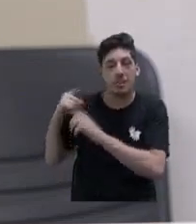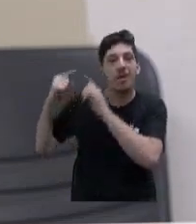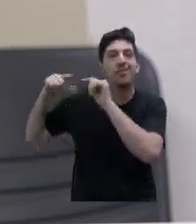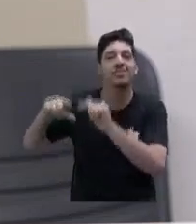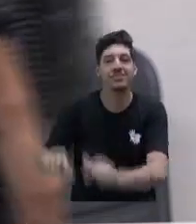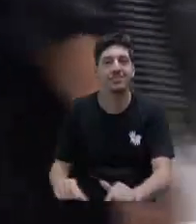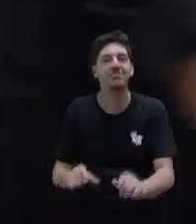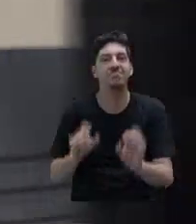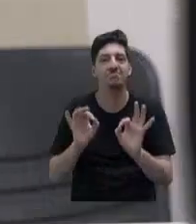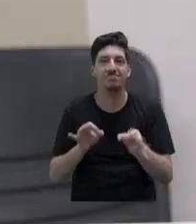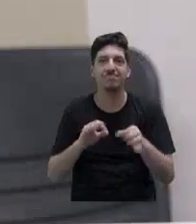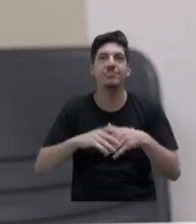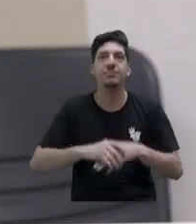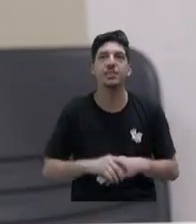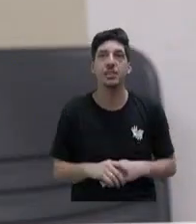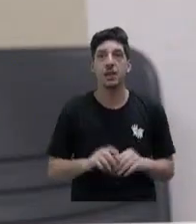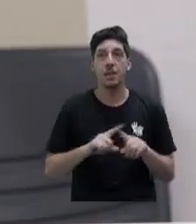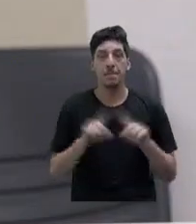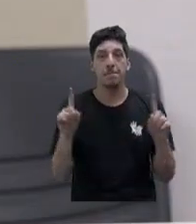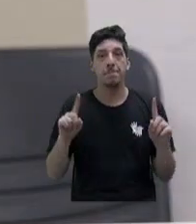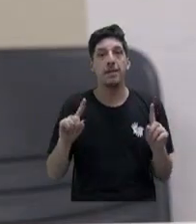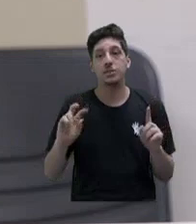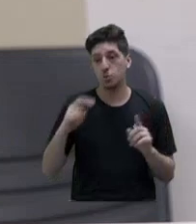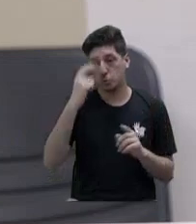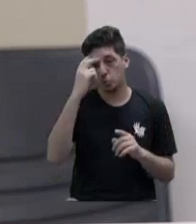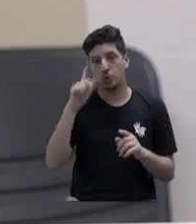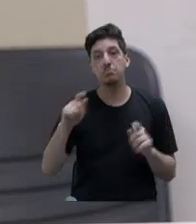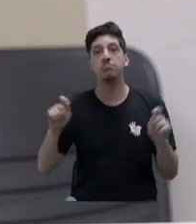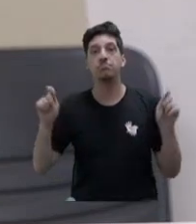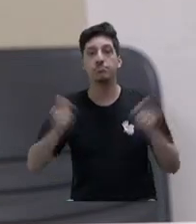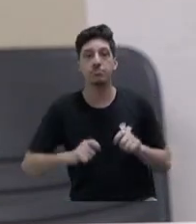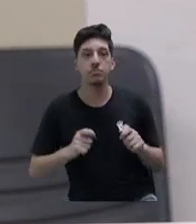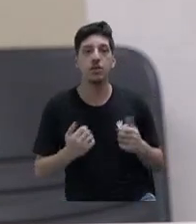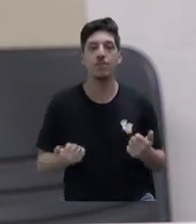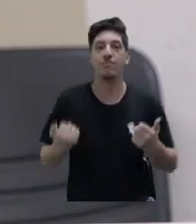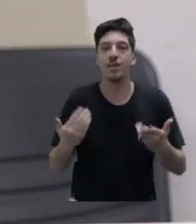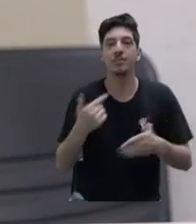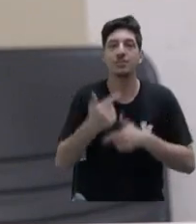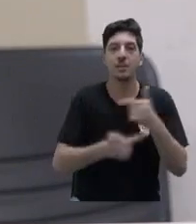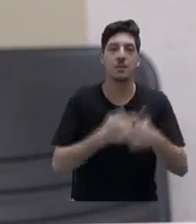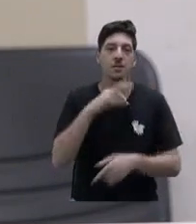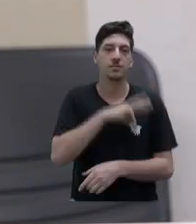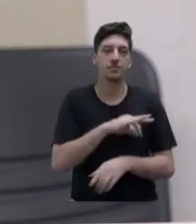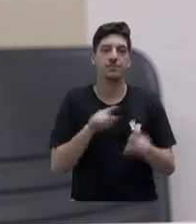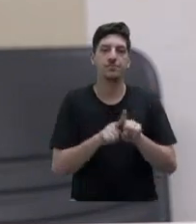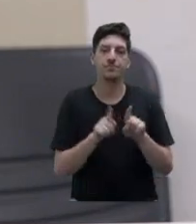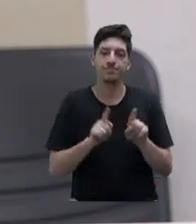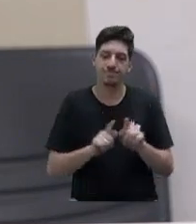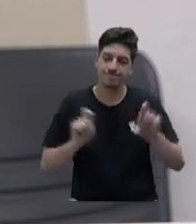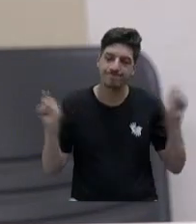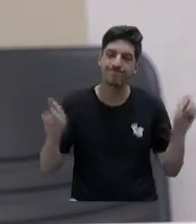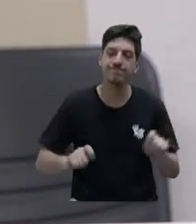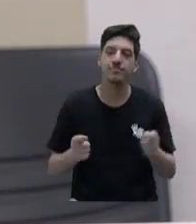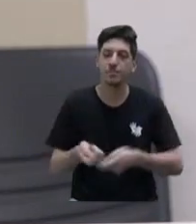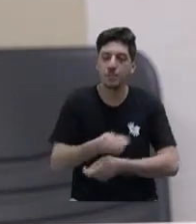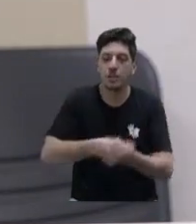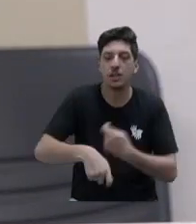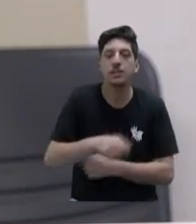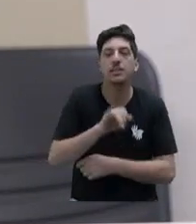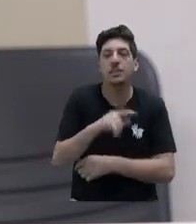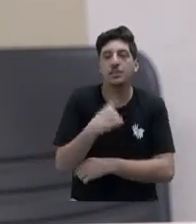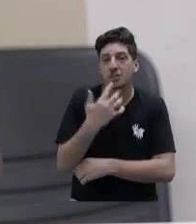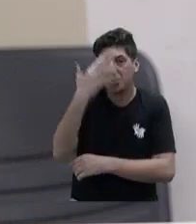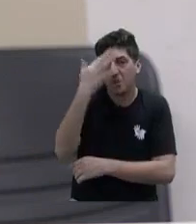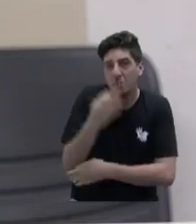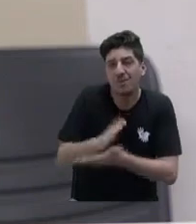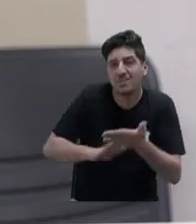mesma tal como ela é, mas ela é potência de geração de emprego e renda. Ela é potência econômica. Se a gente não compreender